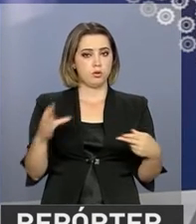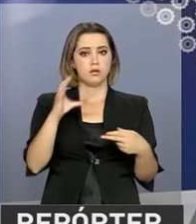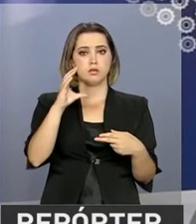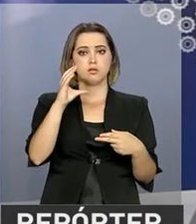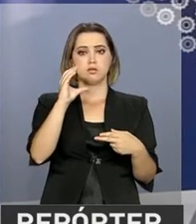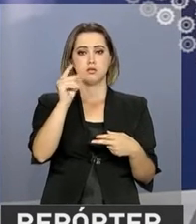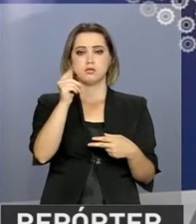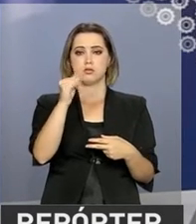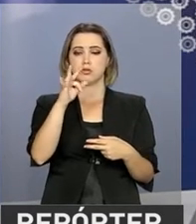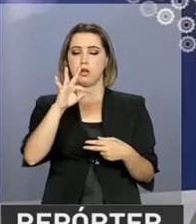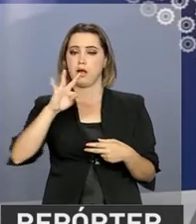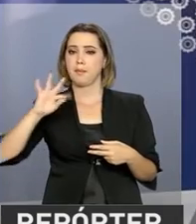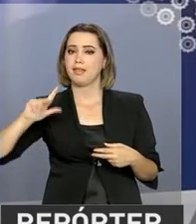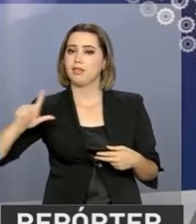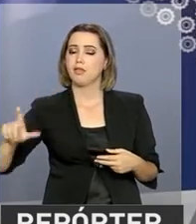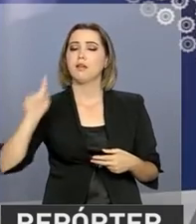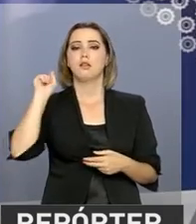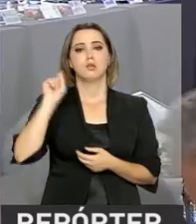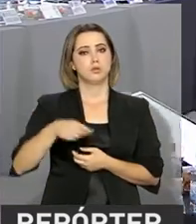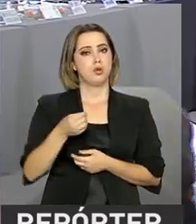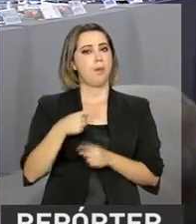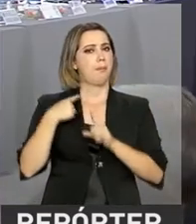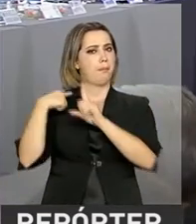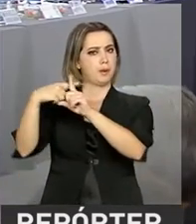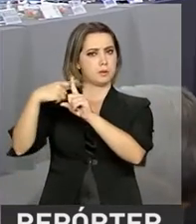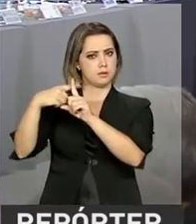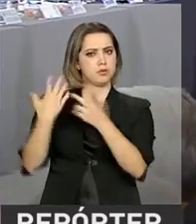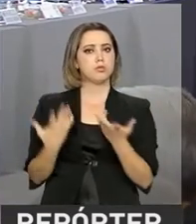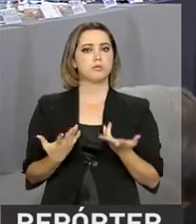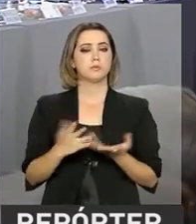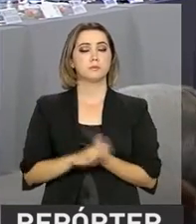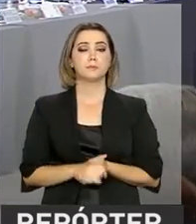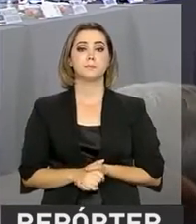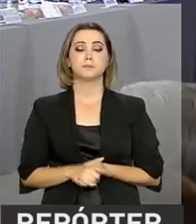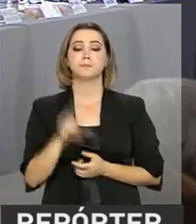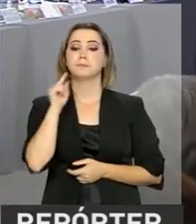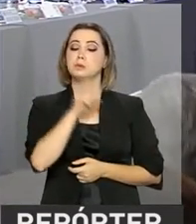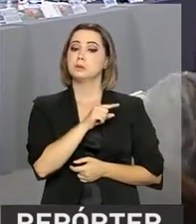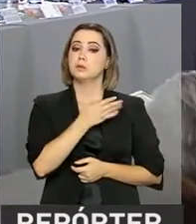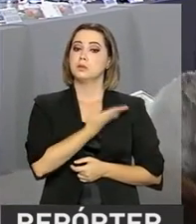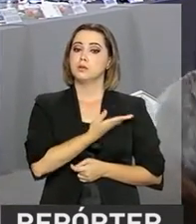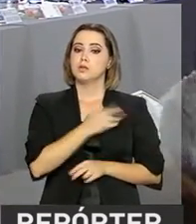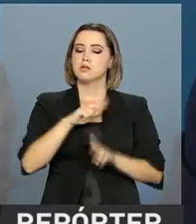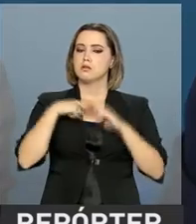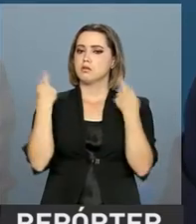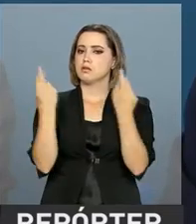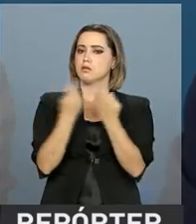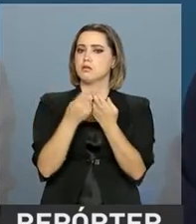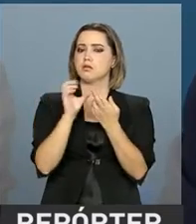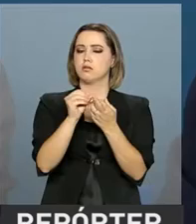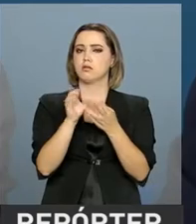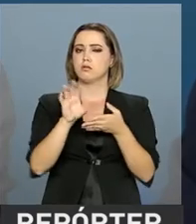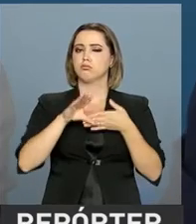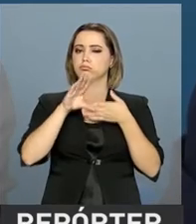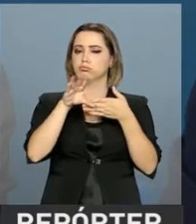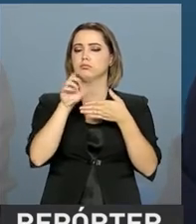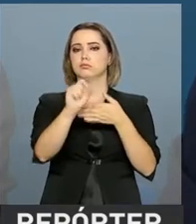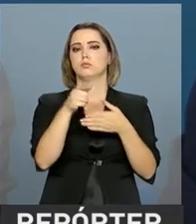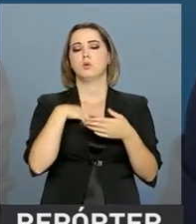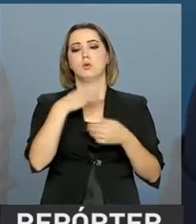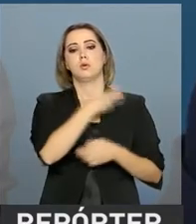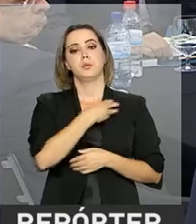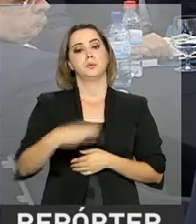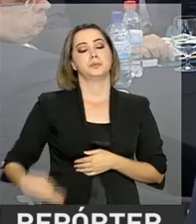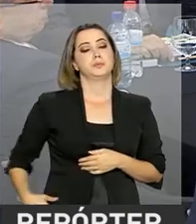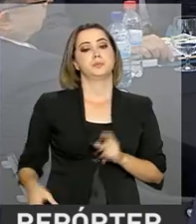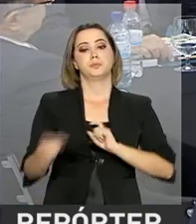último trimestre foi foi positiva durante a reunião do conselho de desenvolvimento econômico e social o ministro da fazenda e henrique